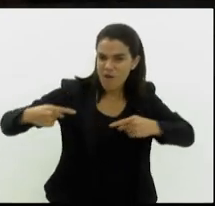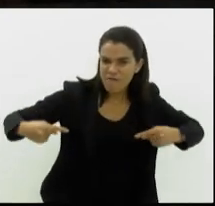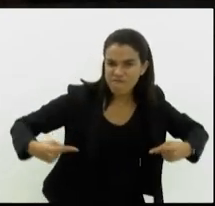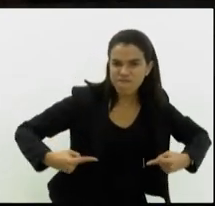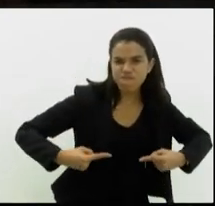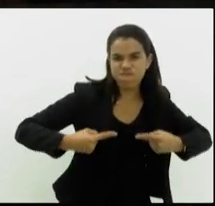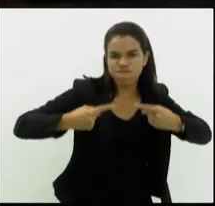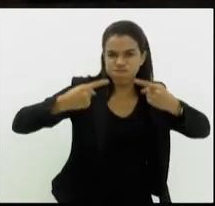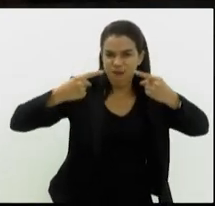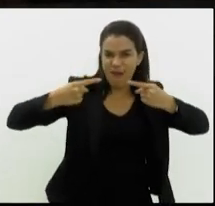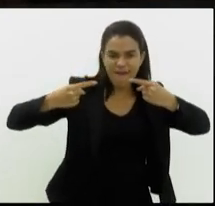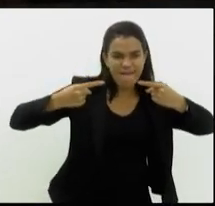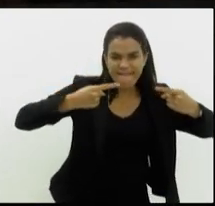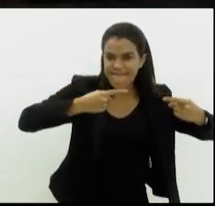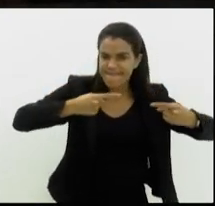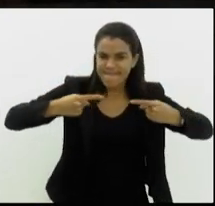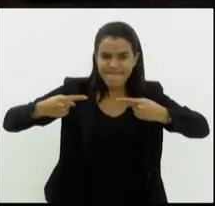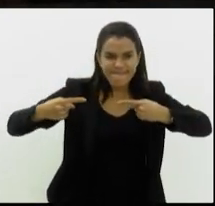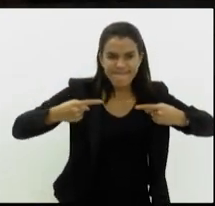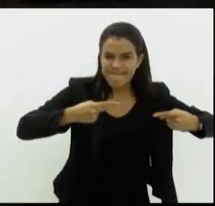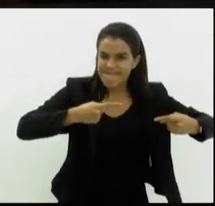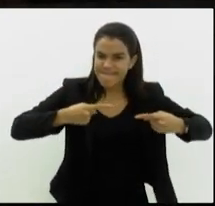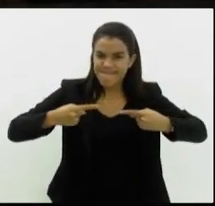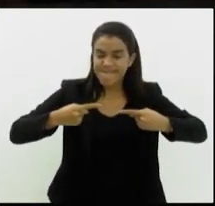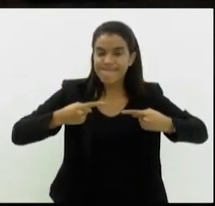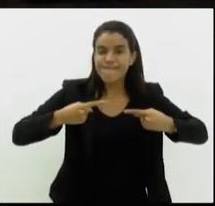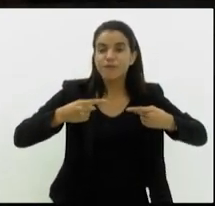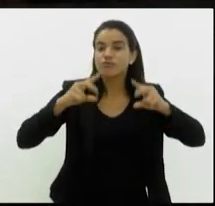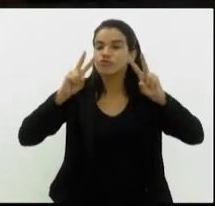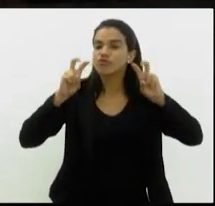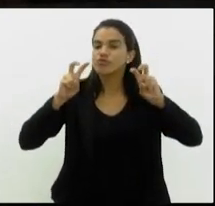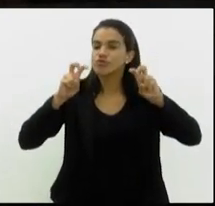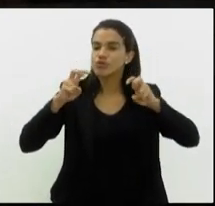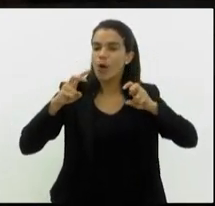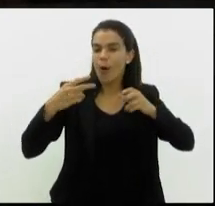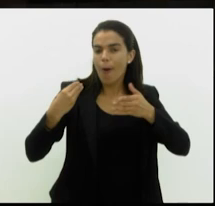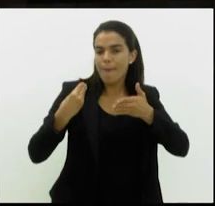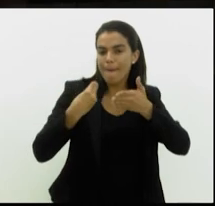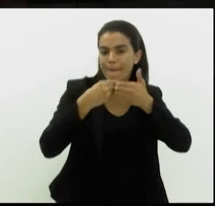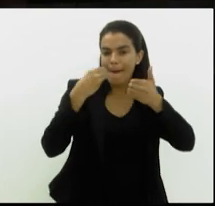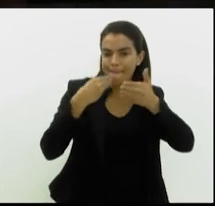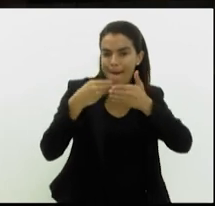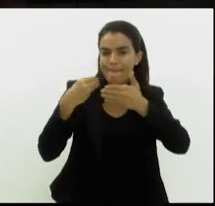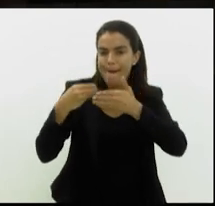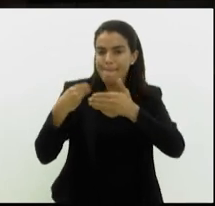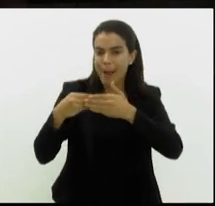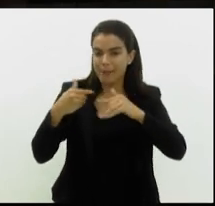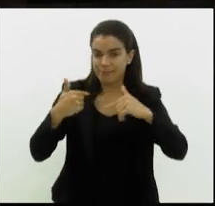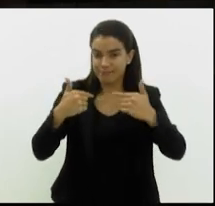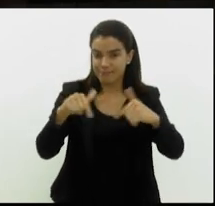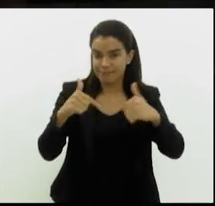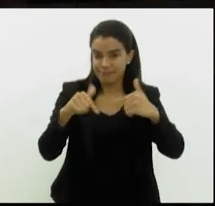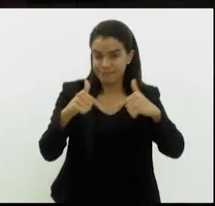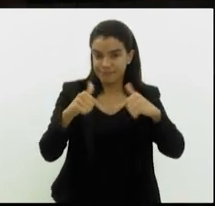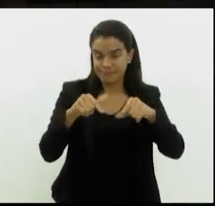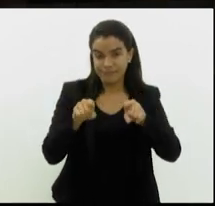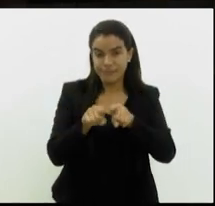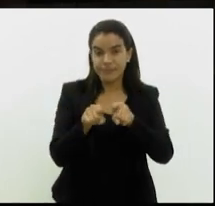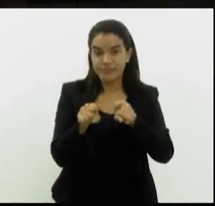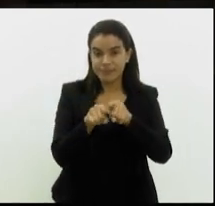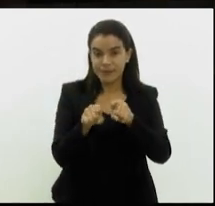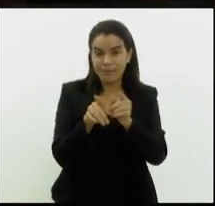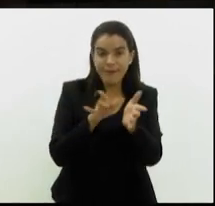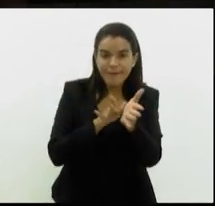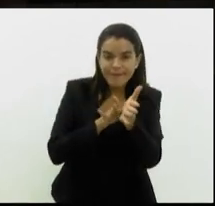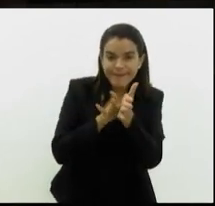na discussão do Vale Transporte, que foi aprovado nacionalmente, e nas